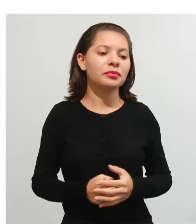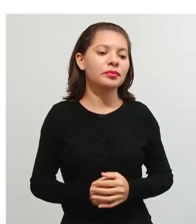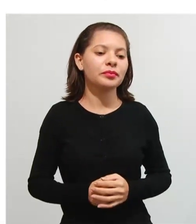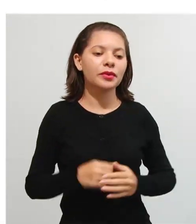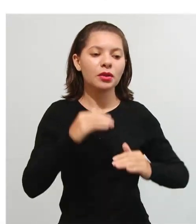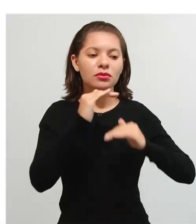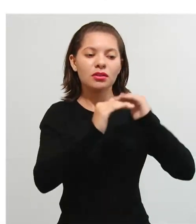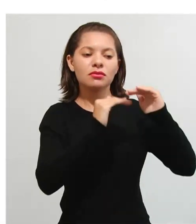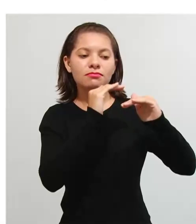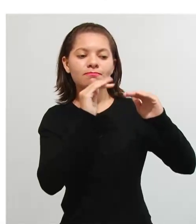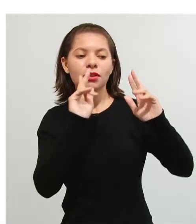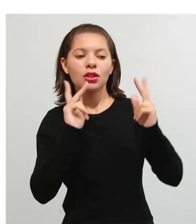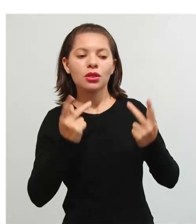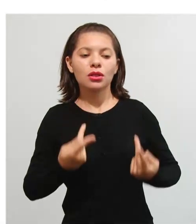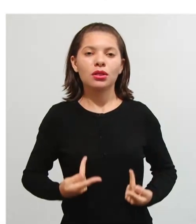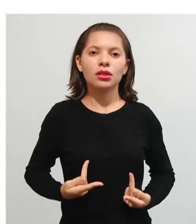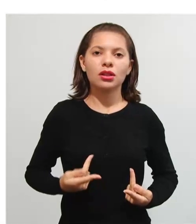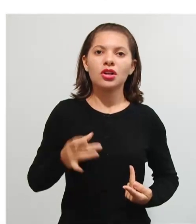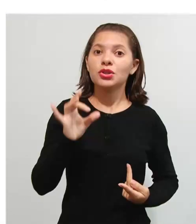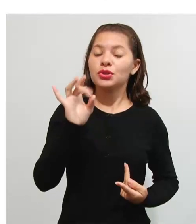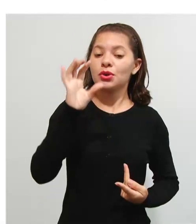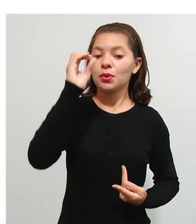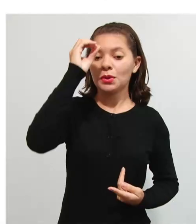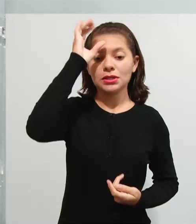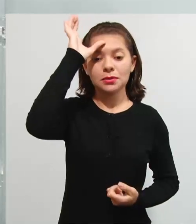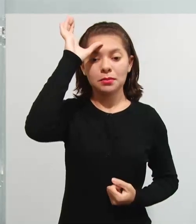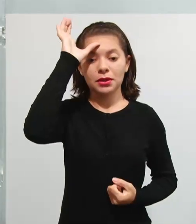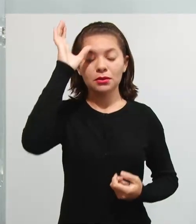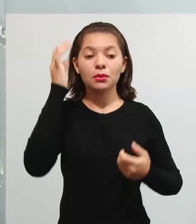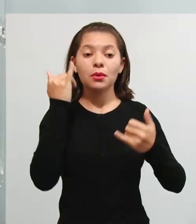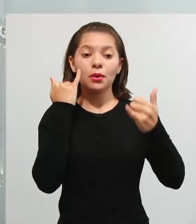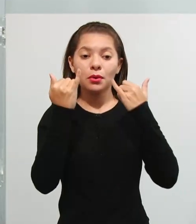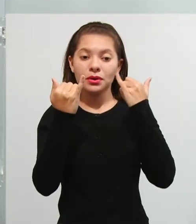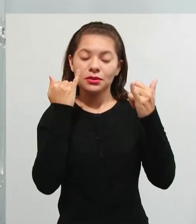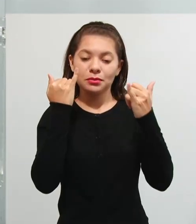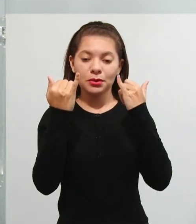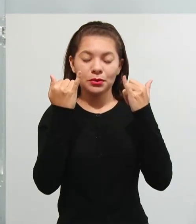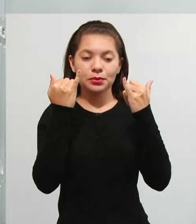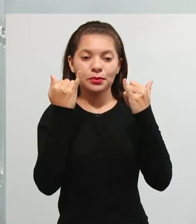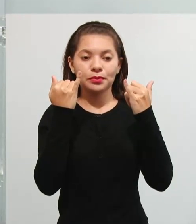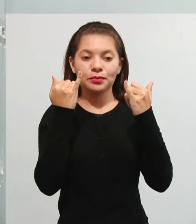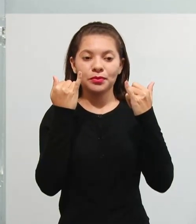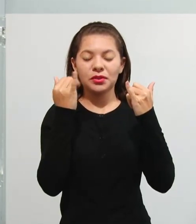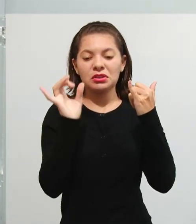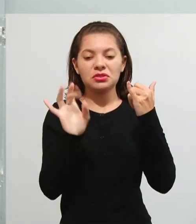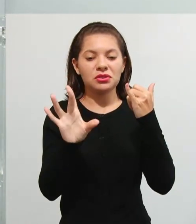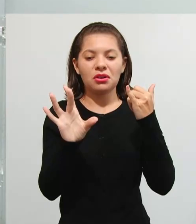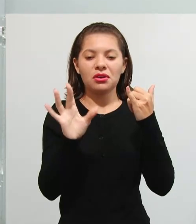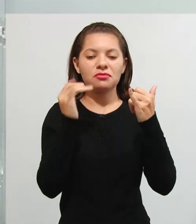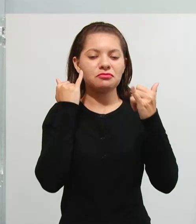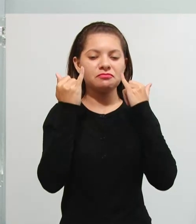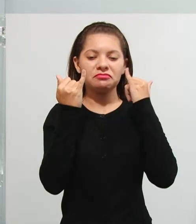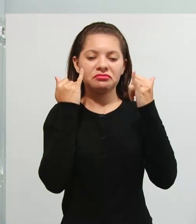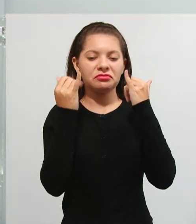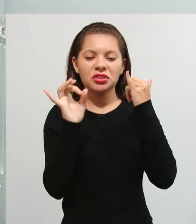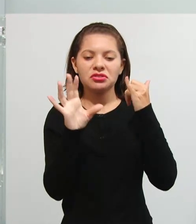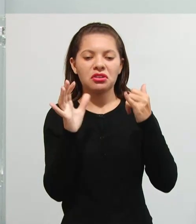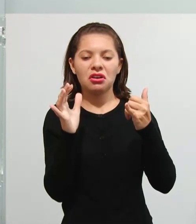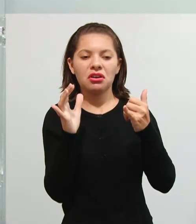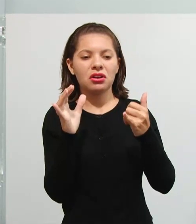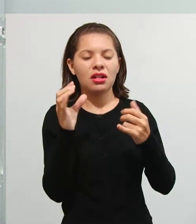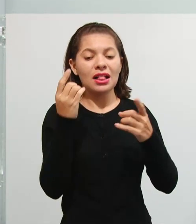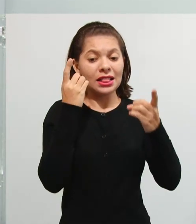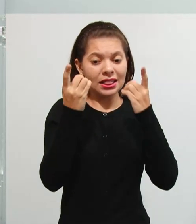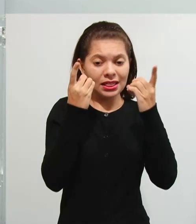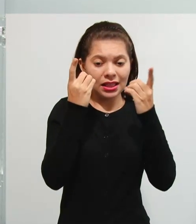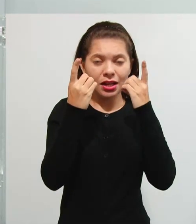humano, né? Então, o conhecimento ele é formado de informações, mas as informações por si só, elas são só dados que estão